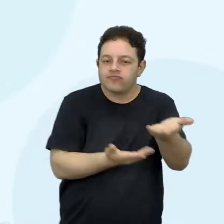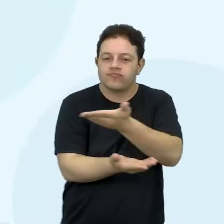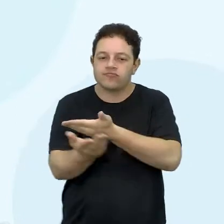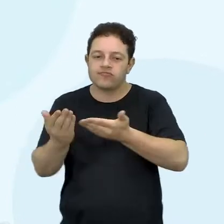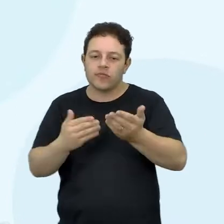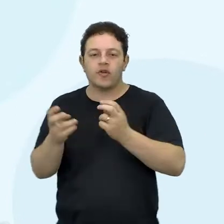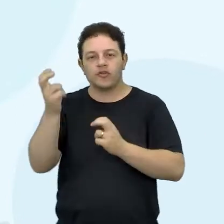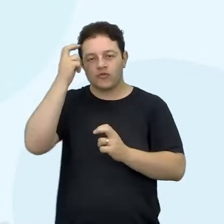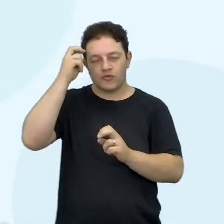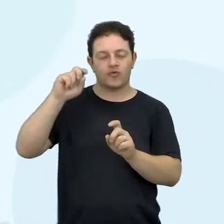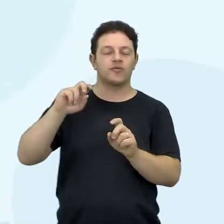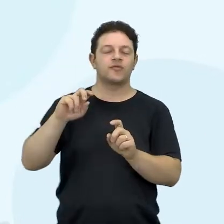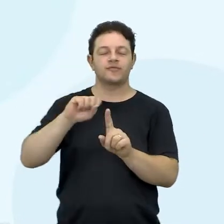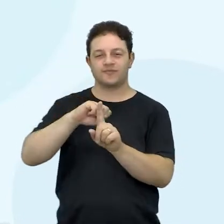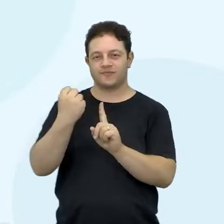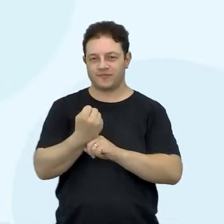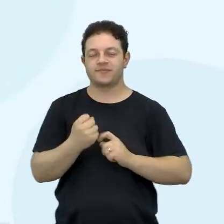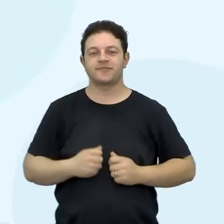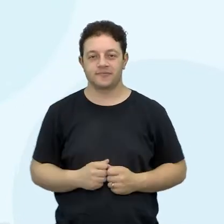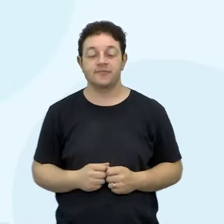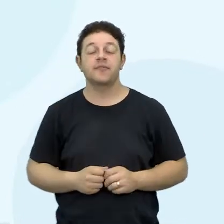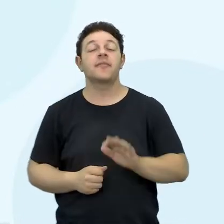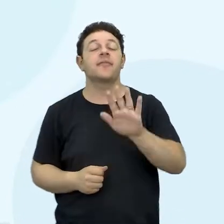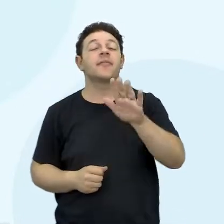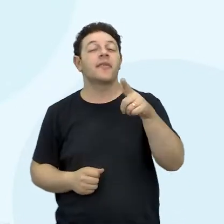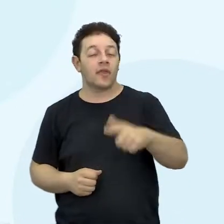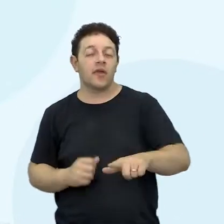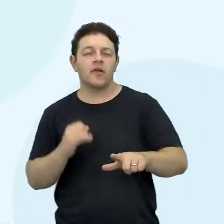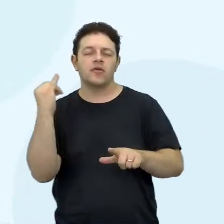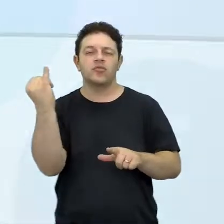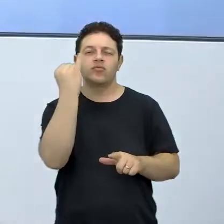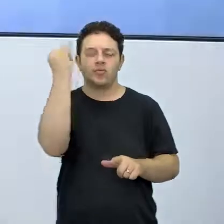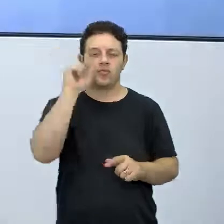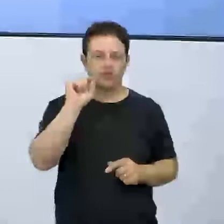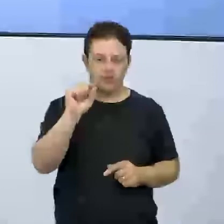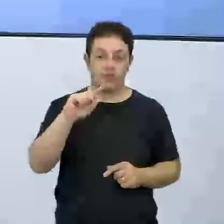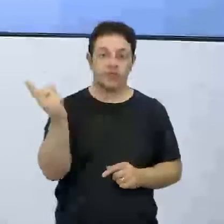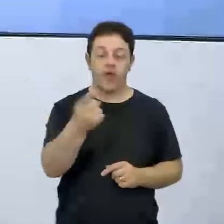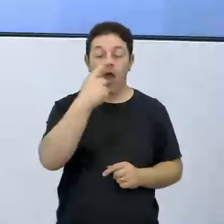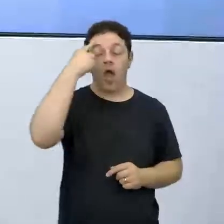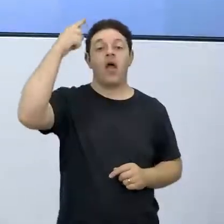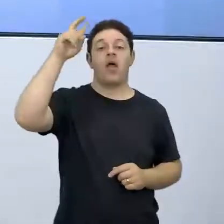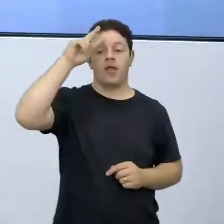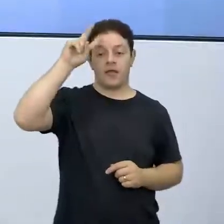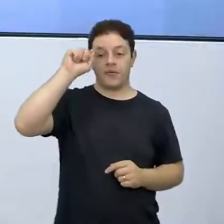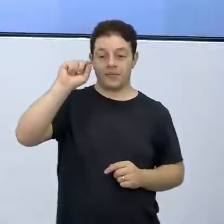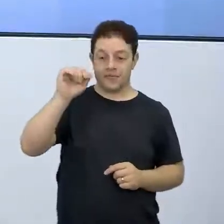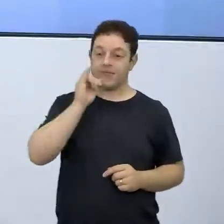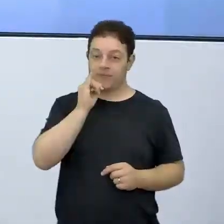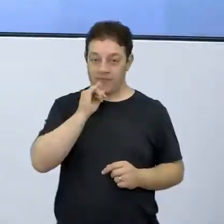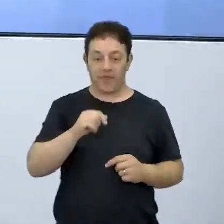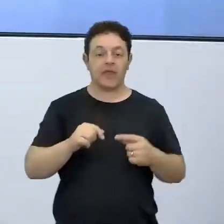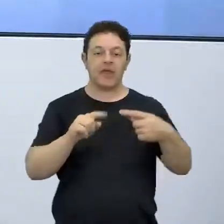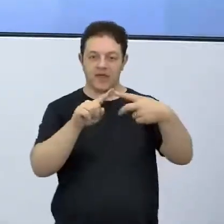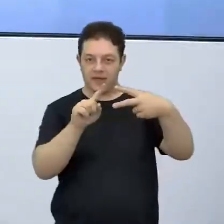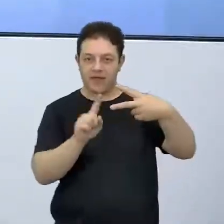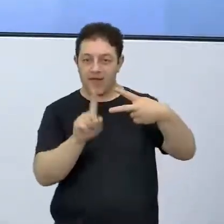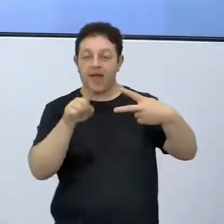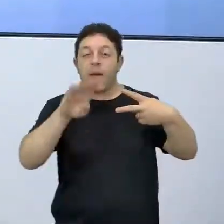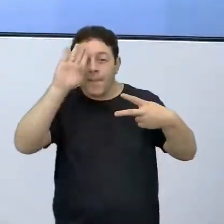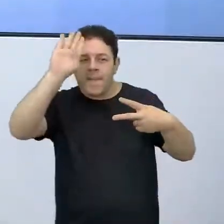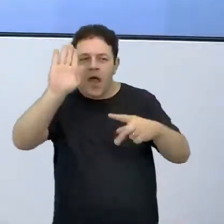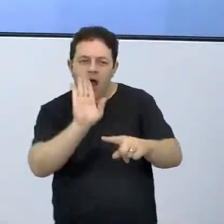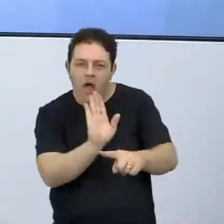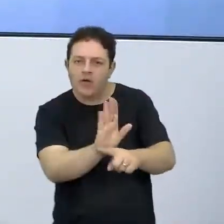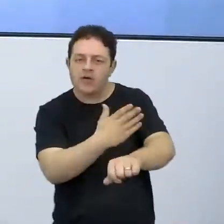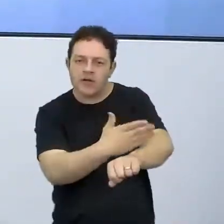intervenção sociocultural. Uma coisa importante que eu, né, queria relembrar aí com vocês é que os nossos eixos estruturantes, na verdade,